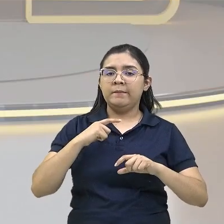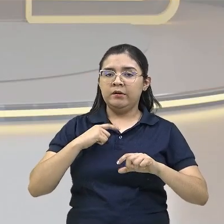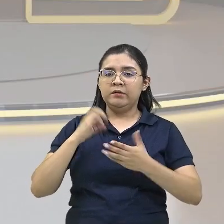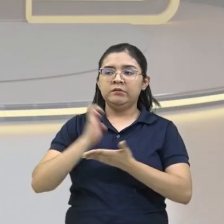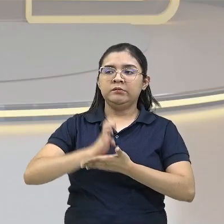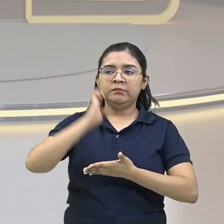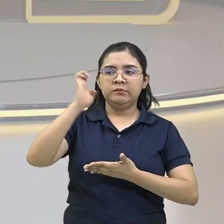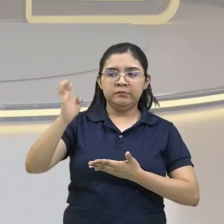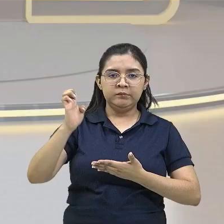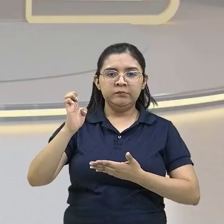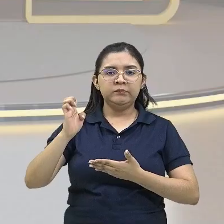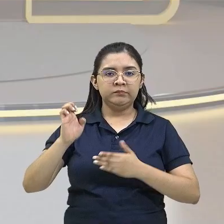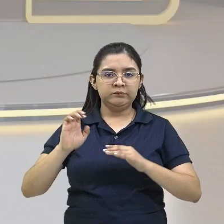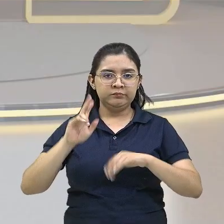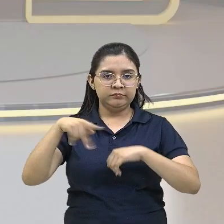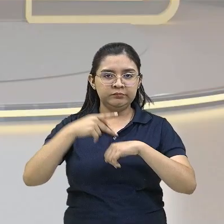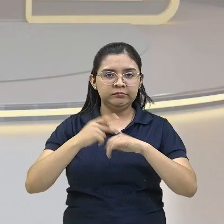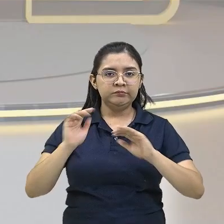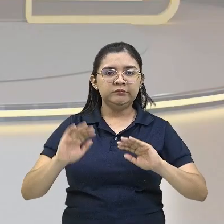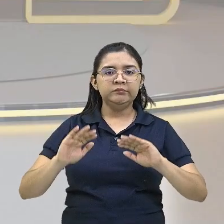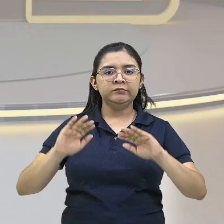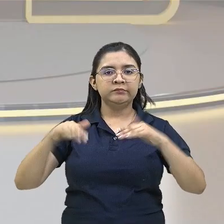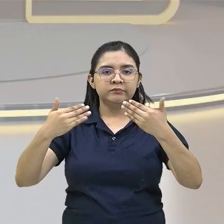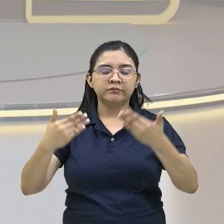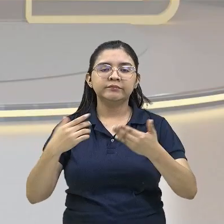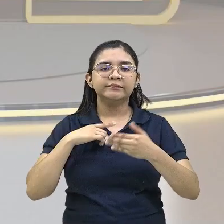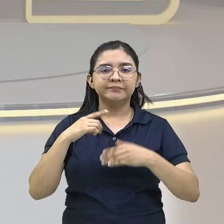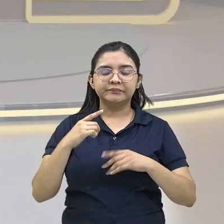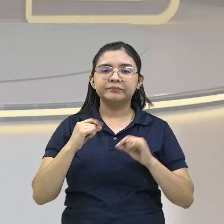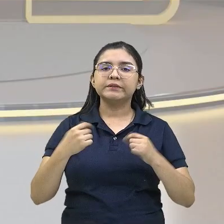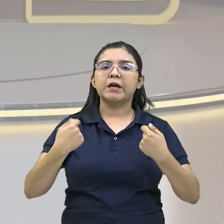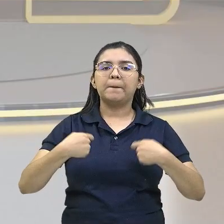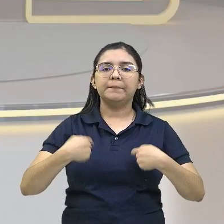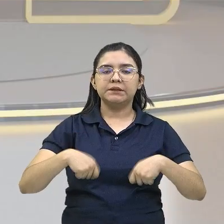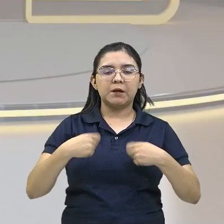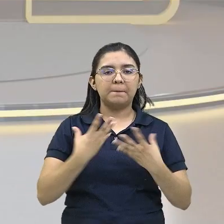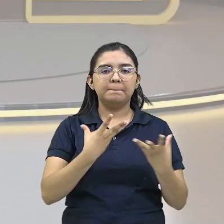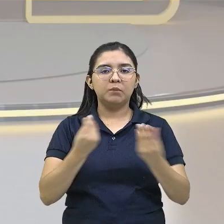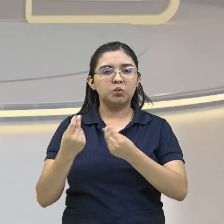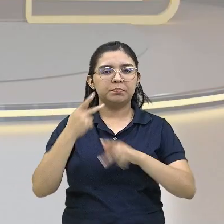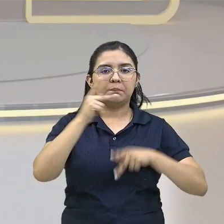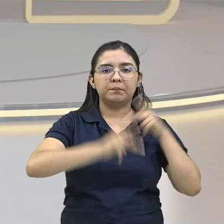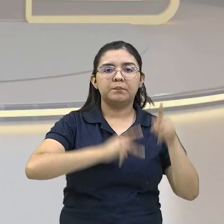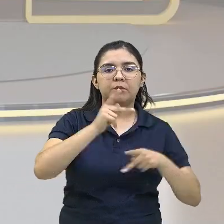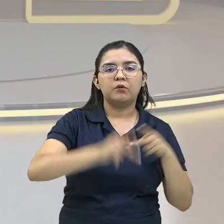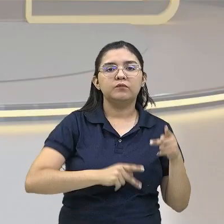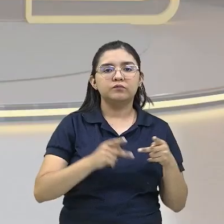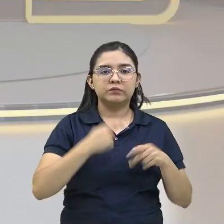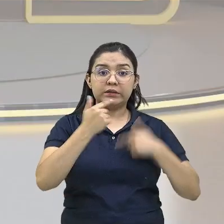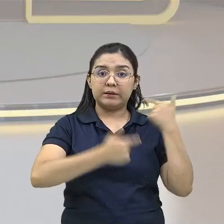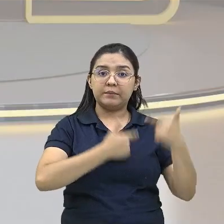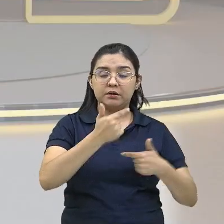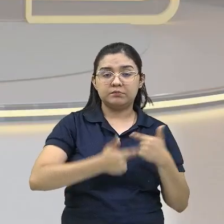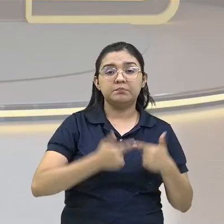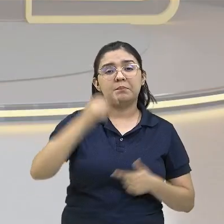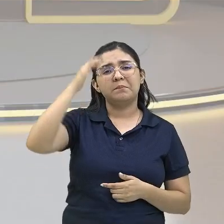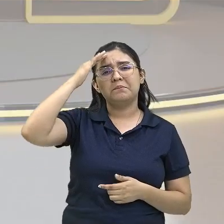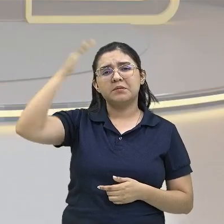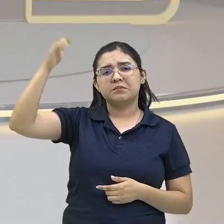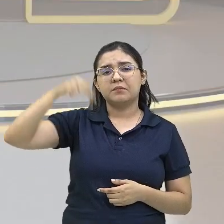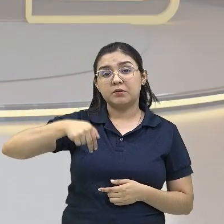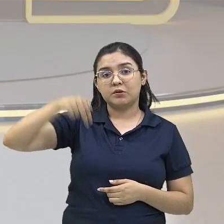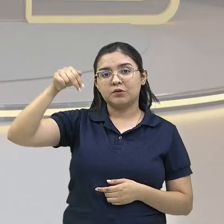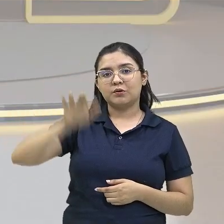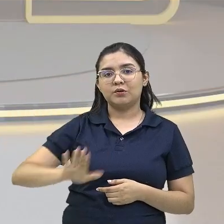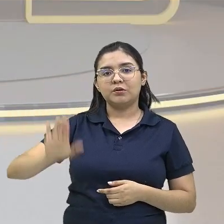fosse de fato suprida, era necessária uma grande quantidade de mão de obra. E adivinha de onde vai vir? Justamente da região Nordeste que a